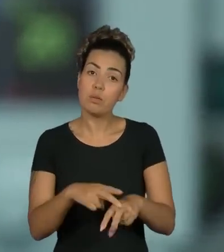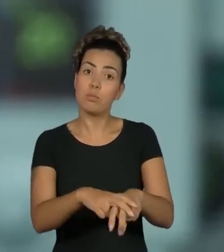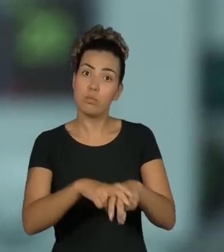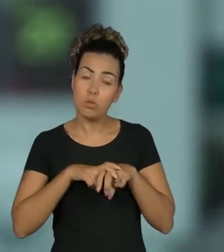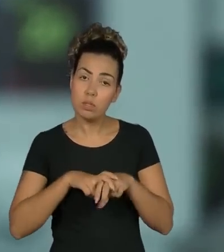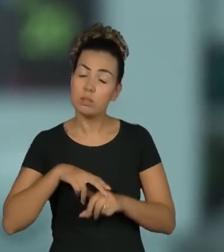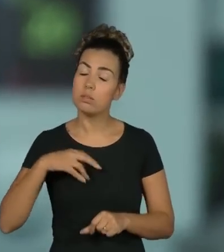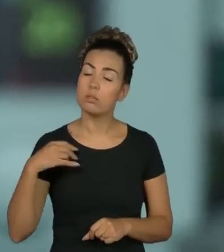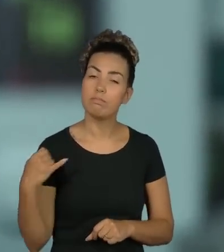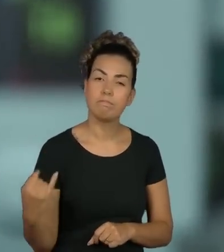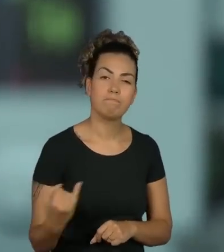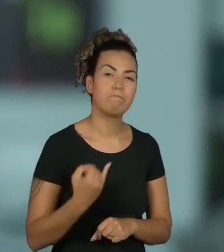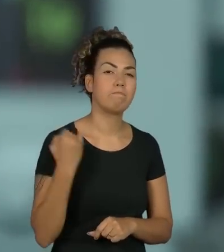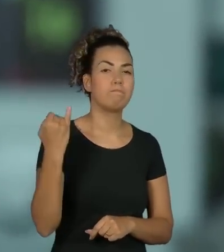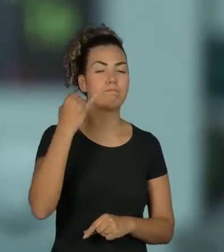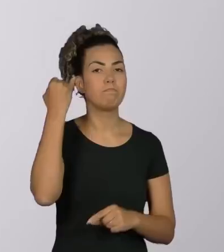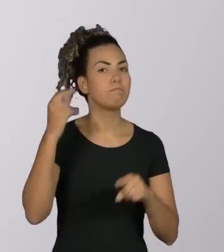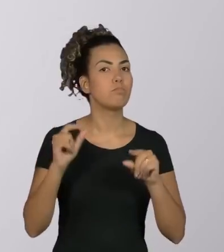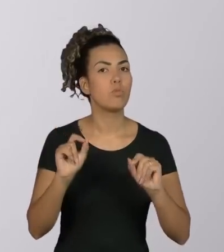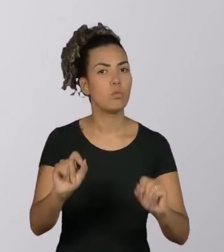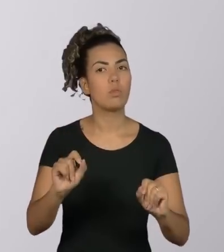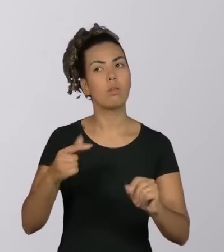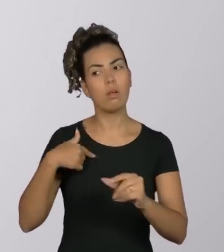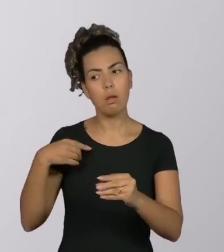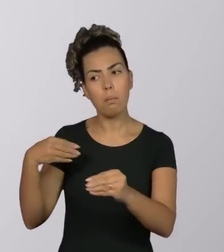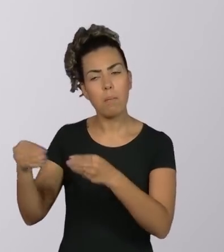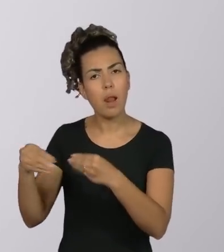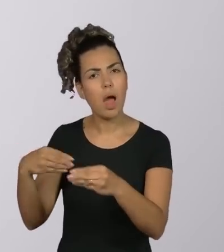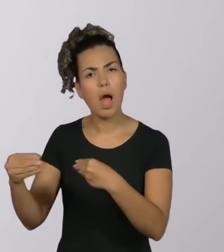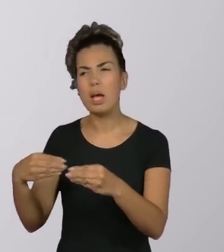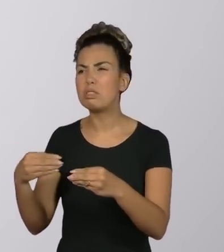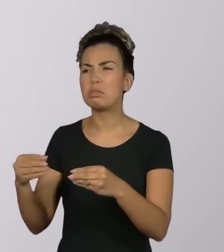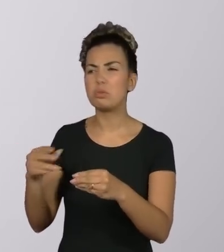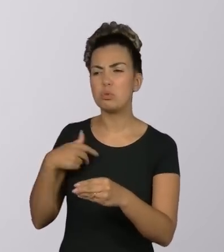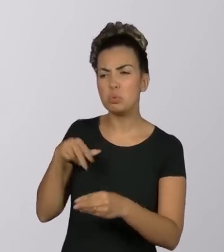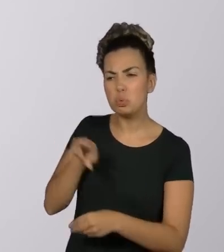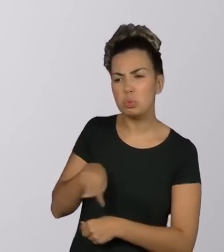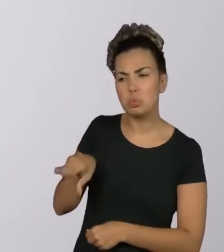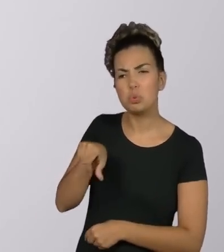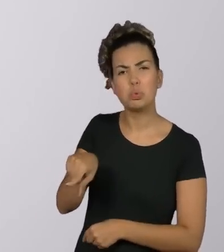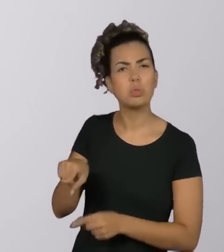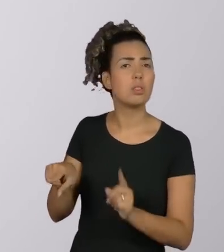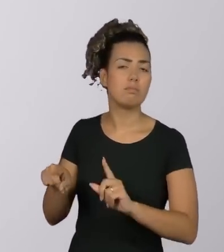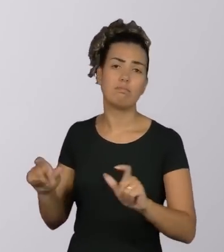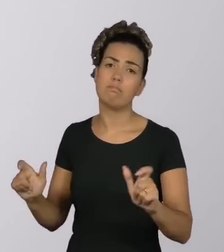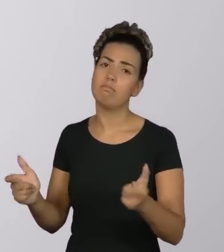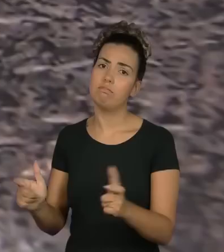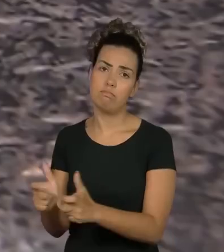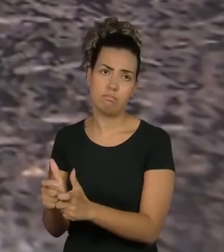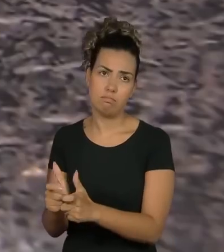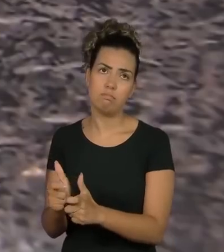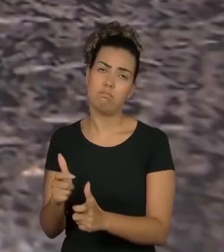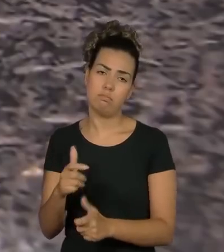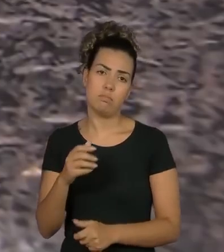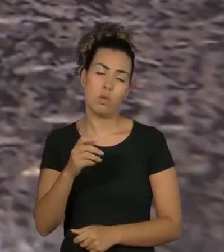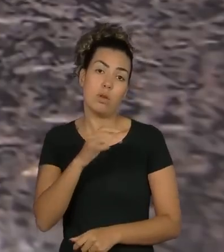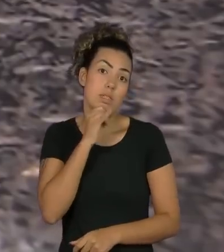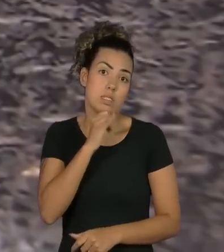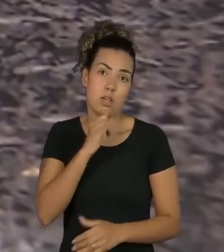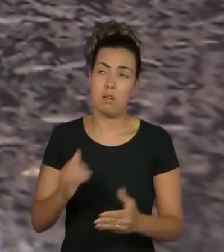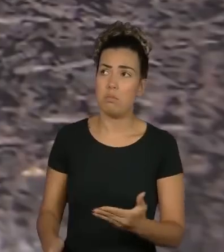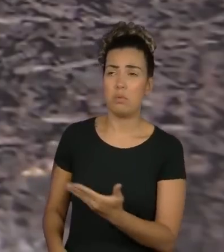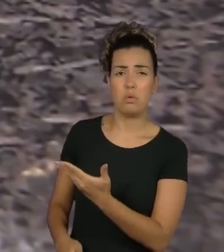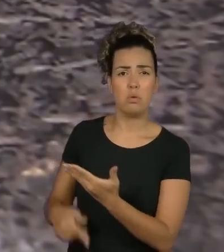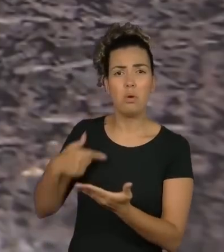reduzir a produção e o consumo de plástico, priorizando itens fundamentais, como os usados na área médica. Plásticos de